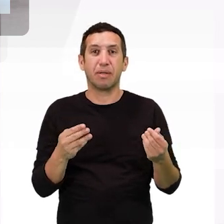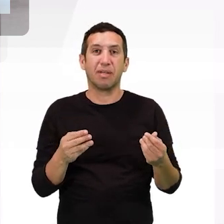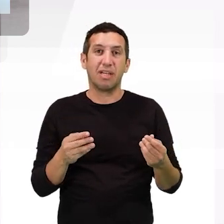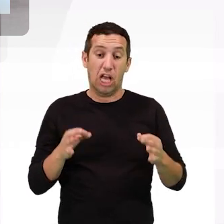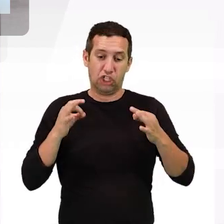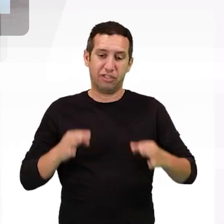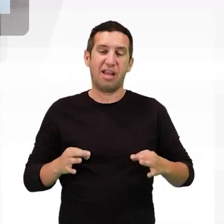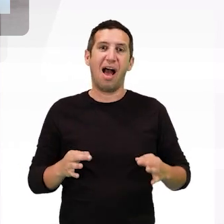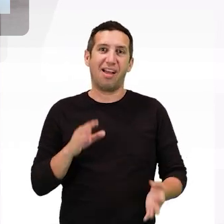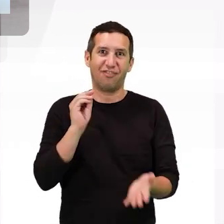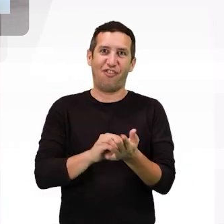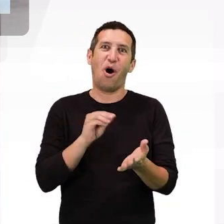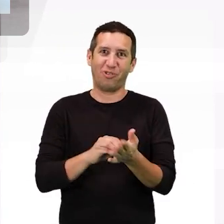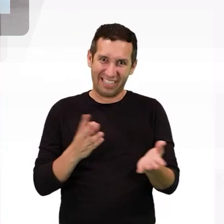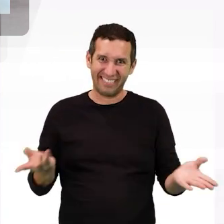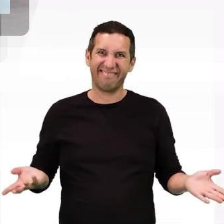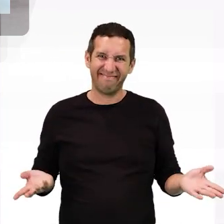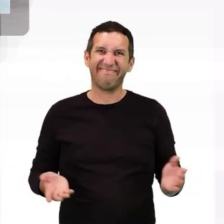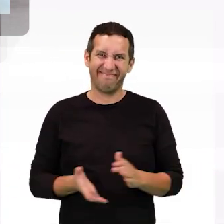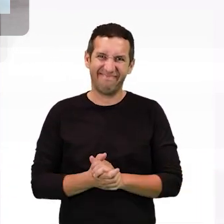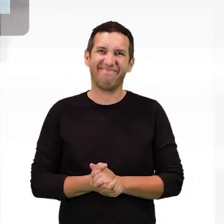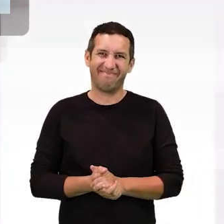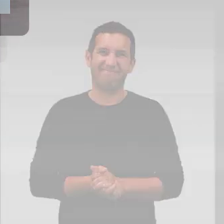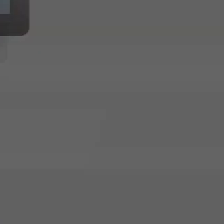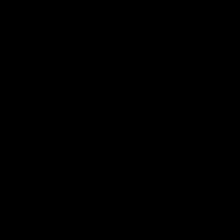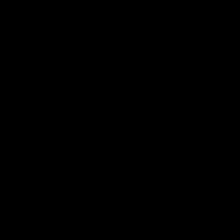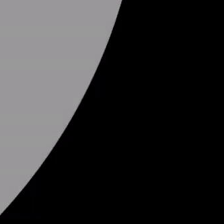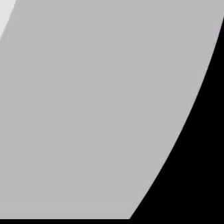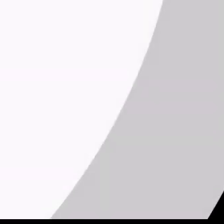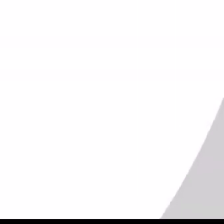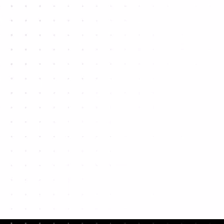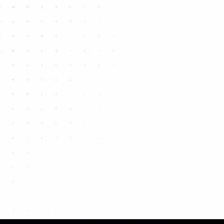que mal ferem a própria dignidade do ser humano.